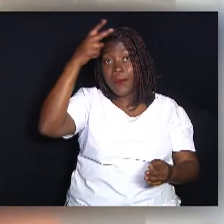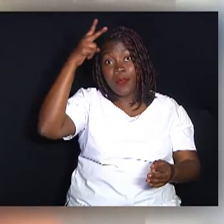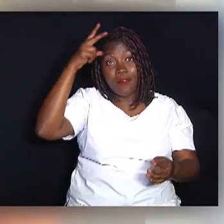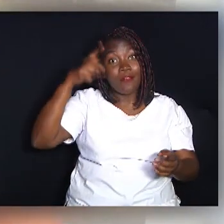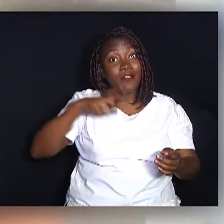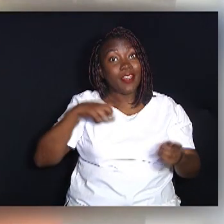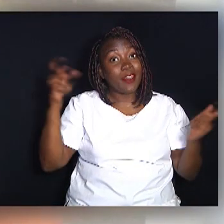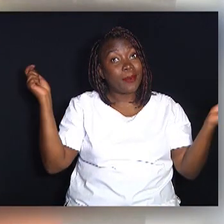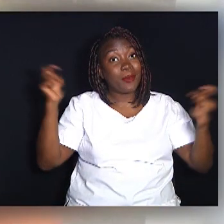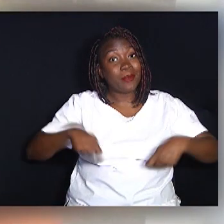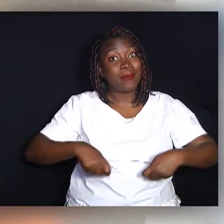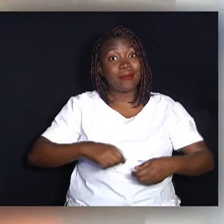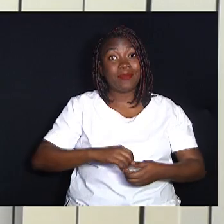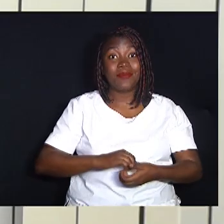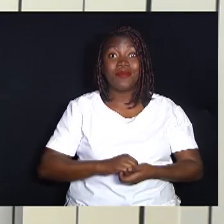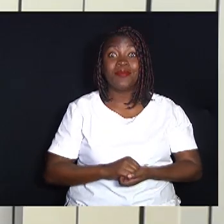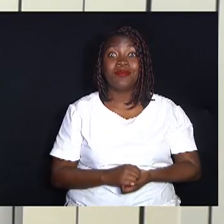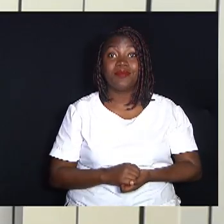oportunidade.